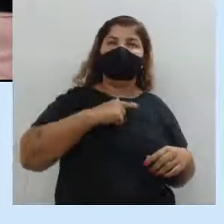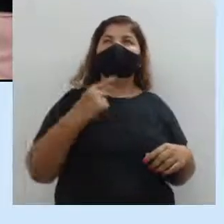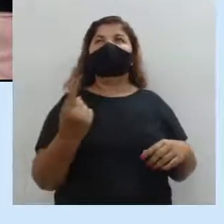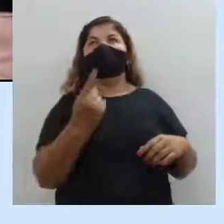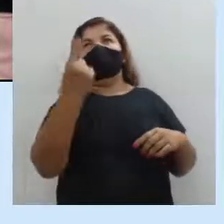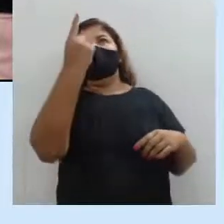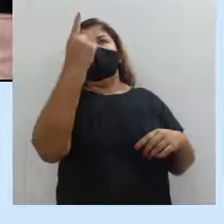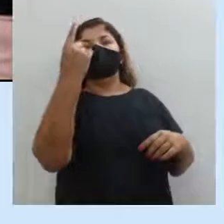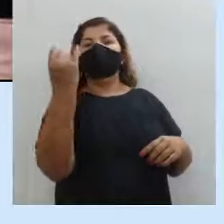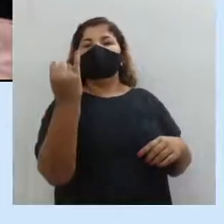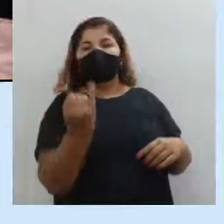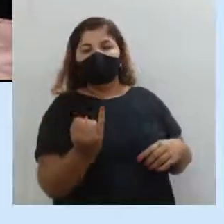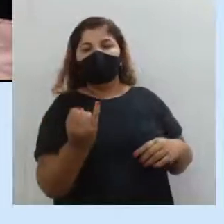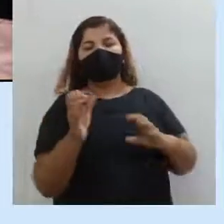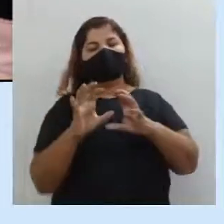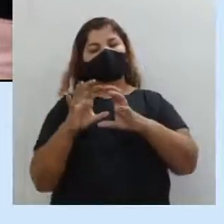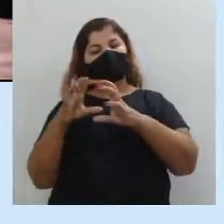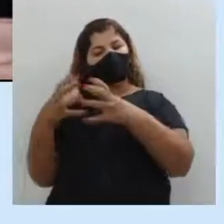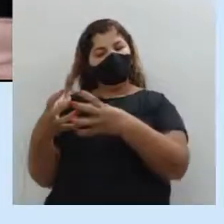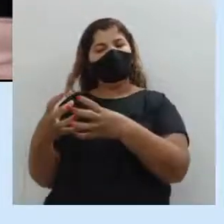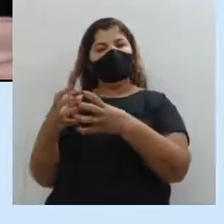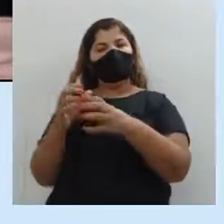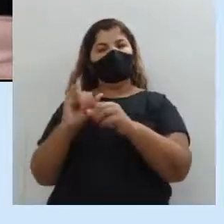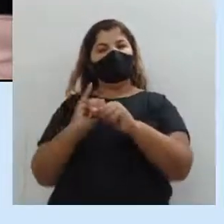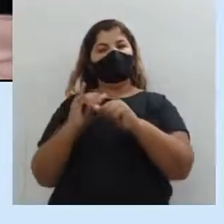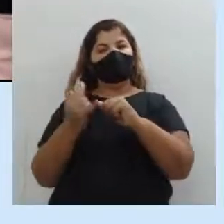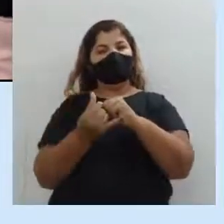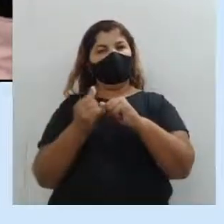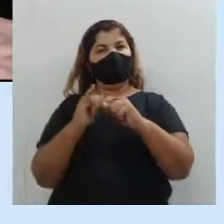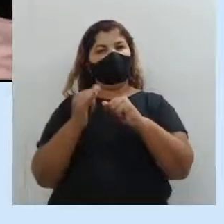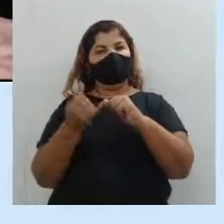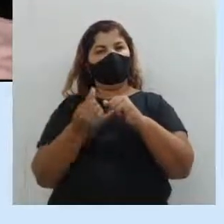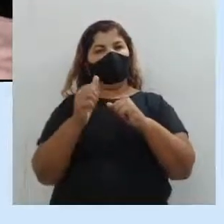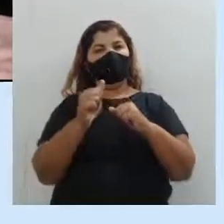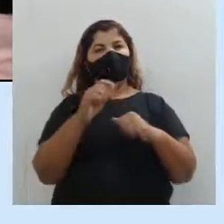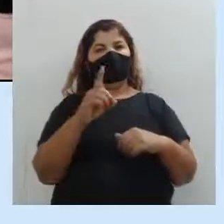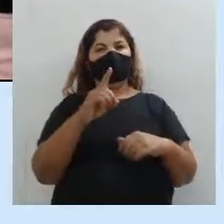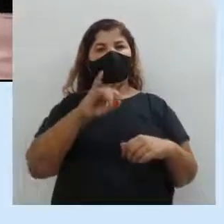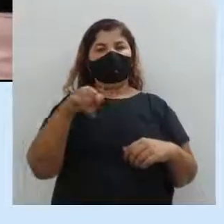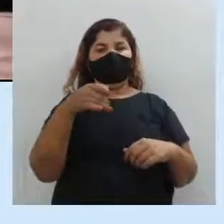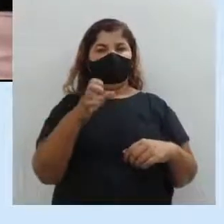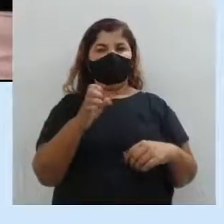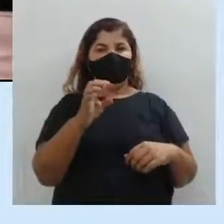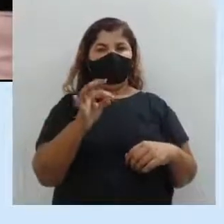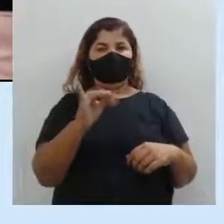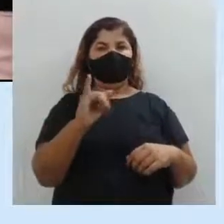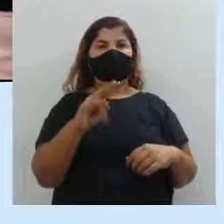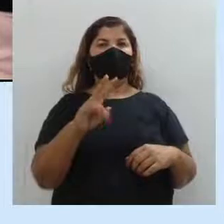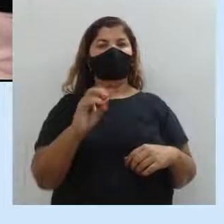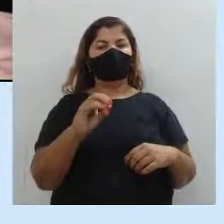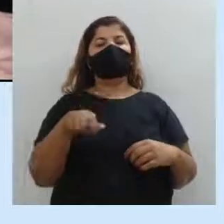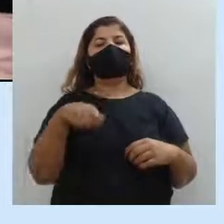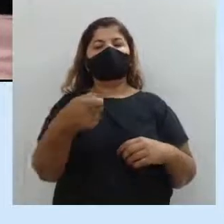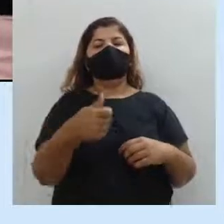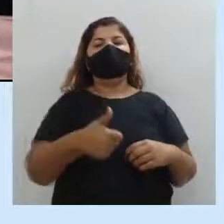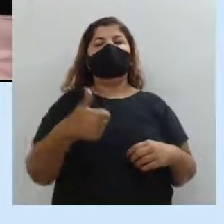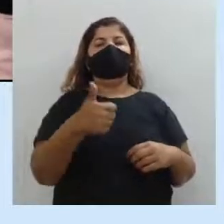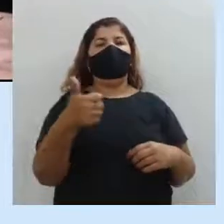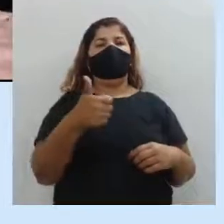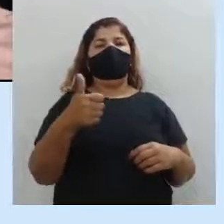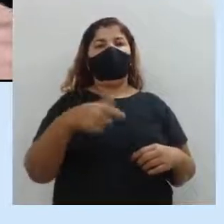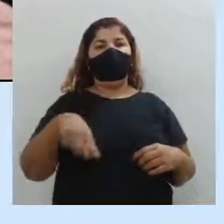magro. Adjetivos. Palavras que qualificam. Tá certo? Então, a